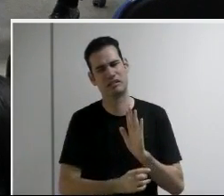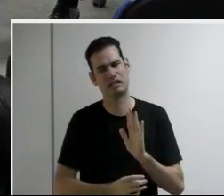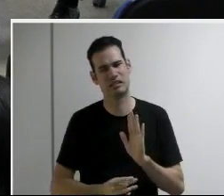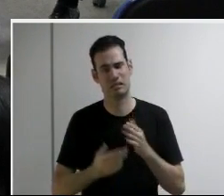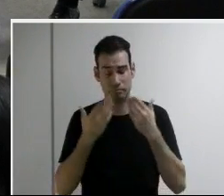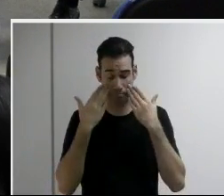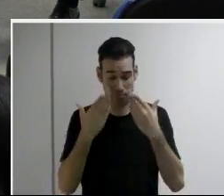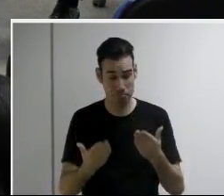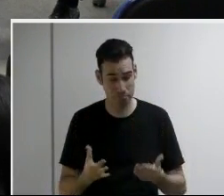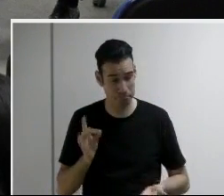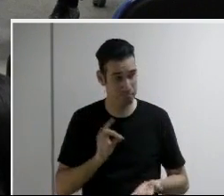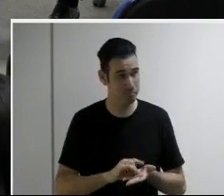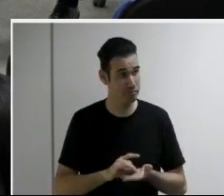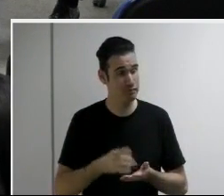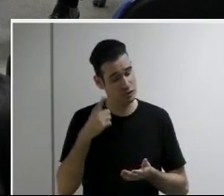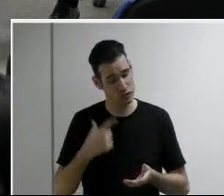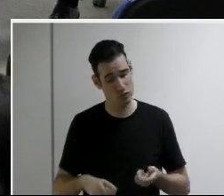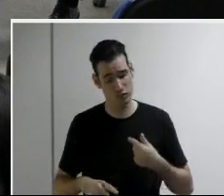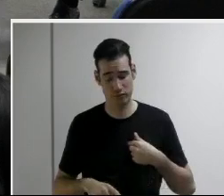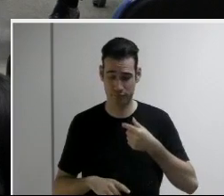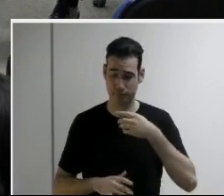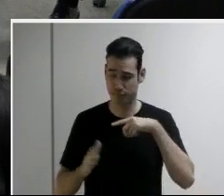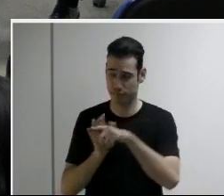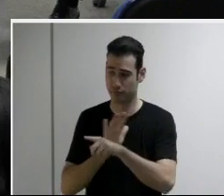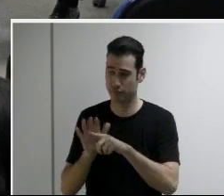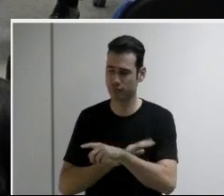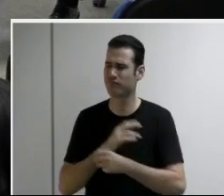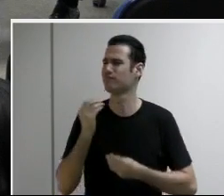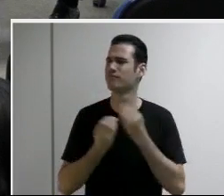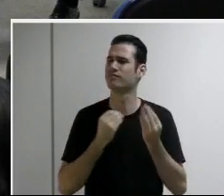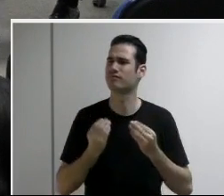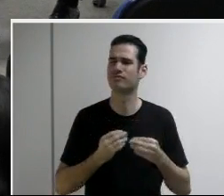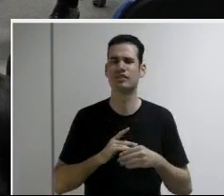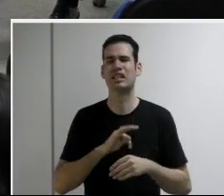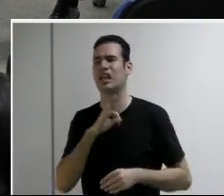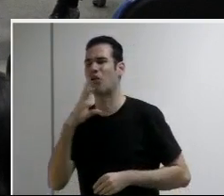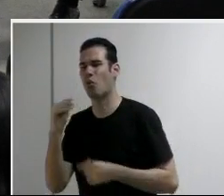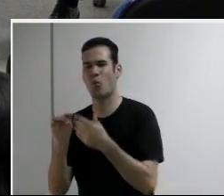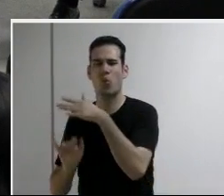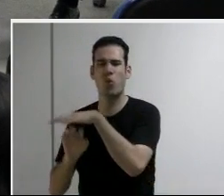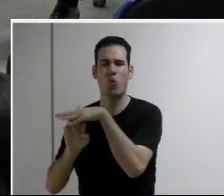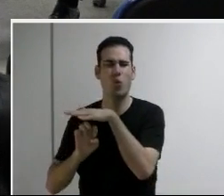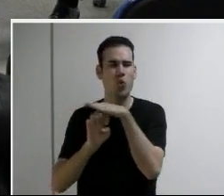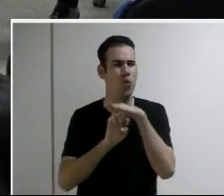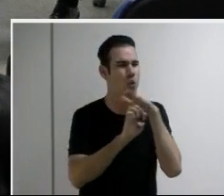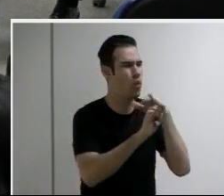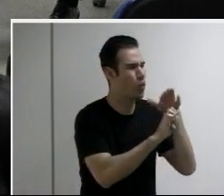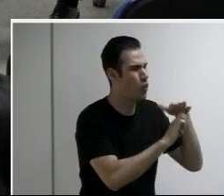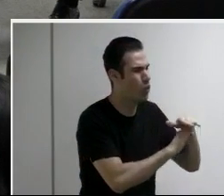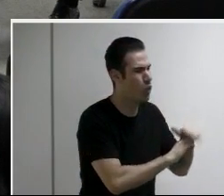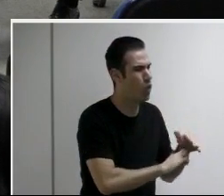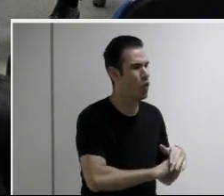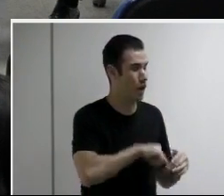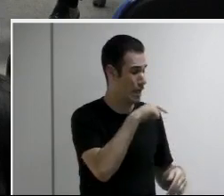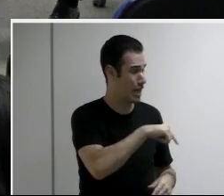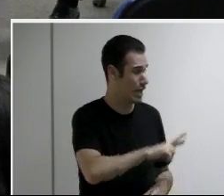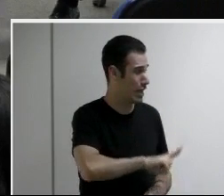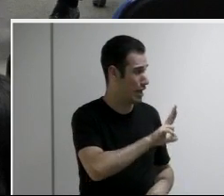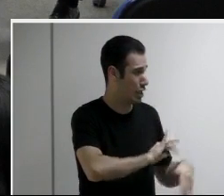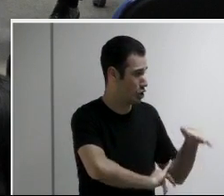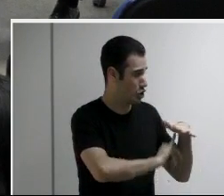Então, quer dizer, como é que, de novo, você tem um processo de todas as empresas terem que passar por essa entidade, que em tese precisa